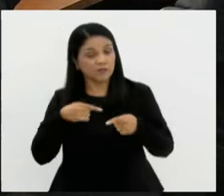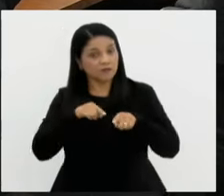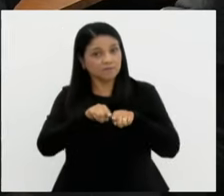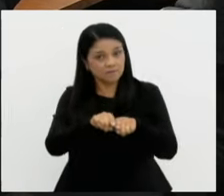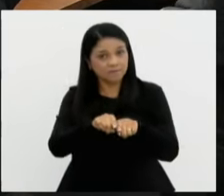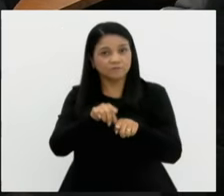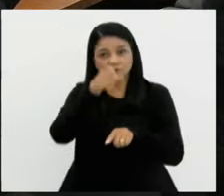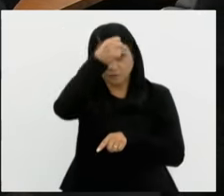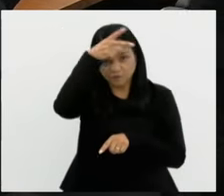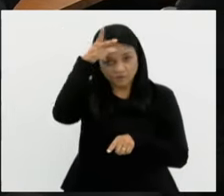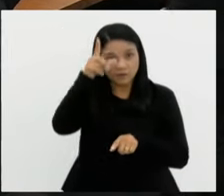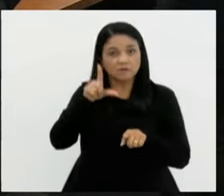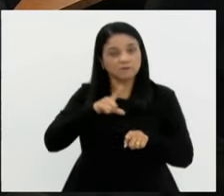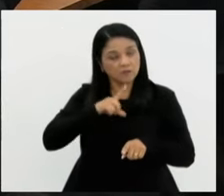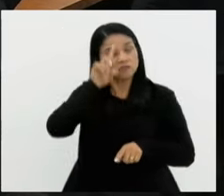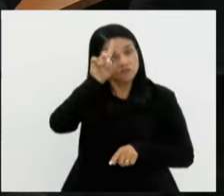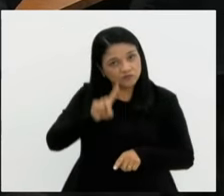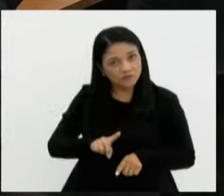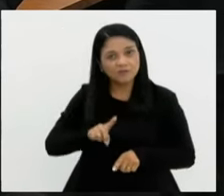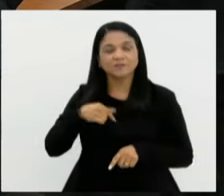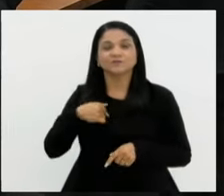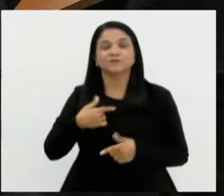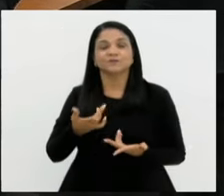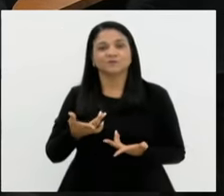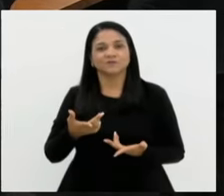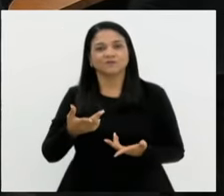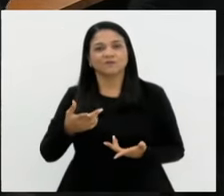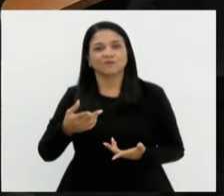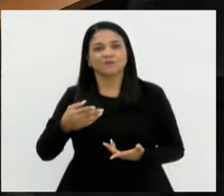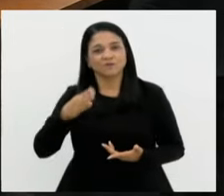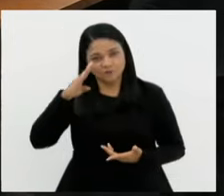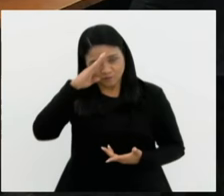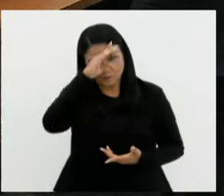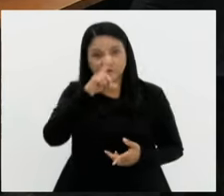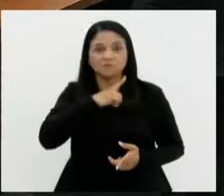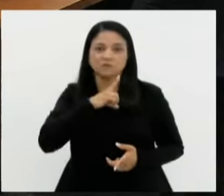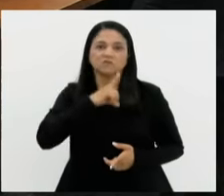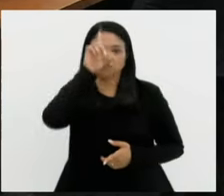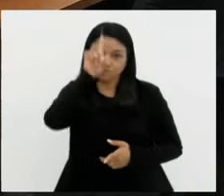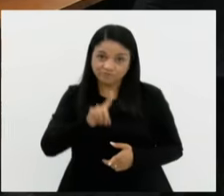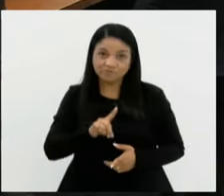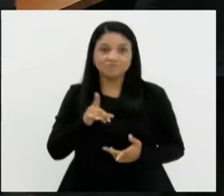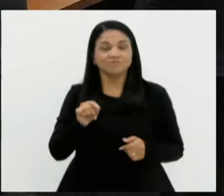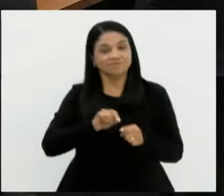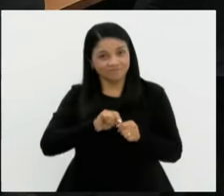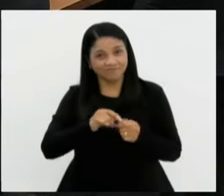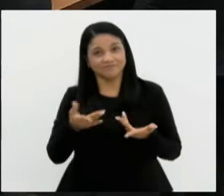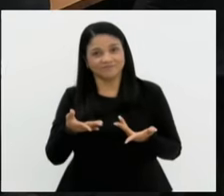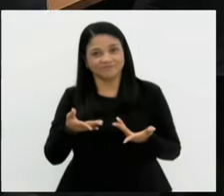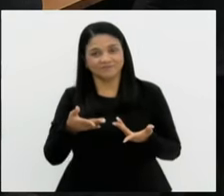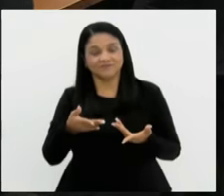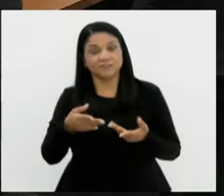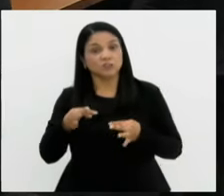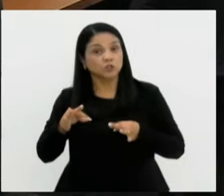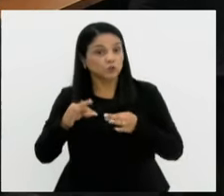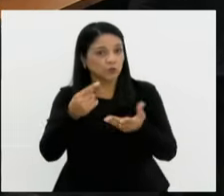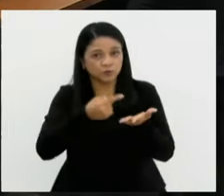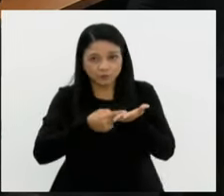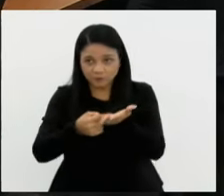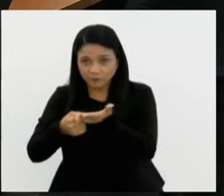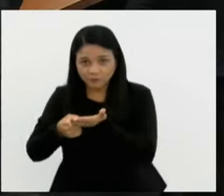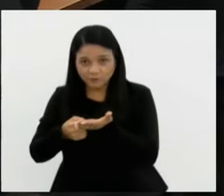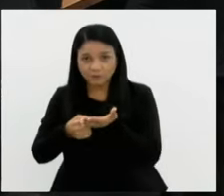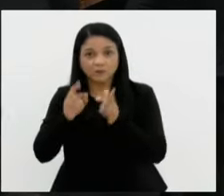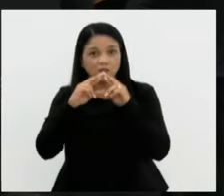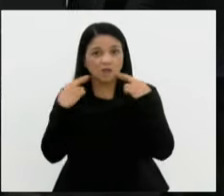os bolsonaristas têm direito de fazer, presidente. Para concluir, por favor, Maria. E aí, presidente? o que ficou acordado por todos, inclusive